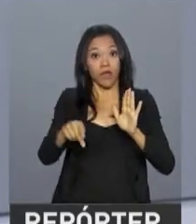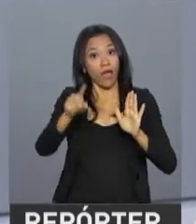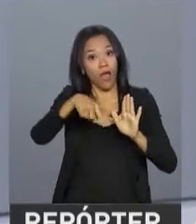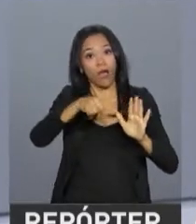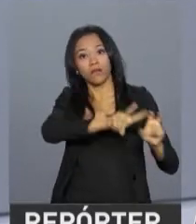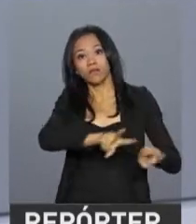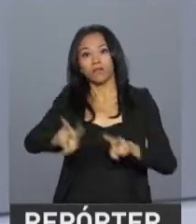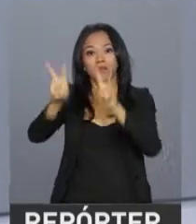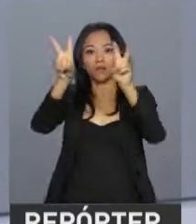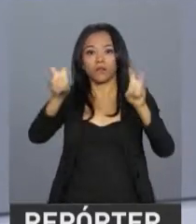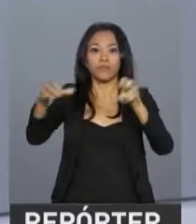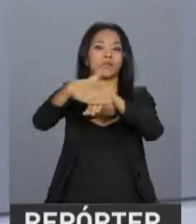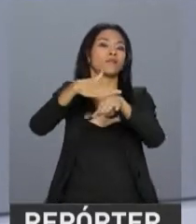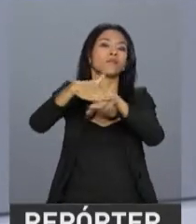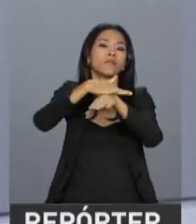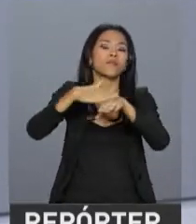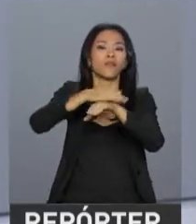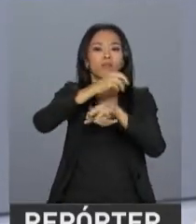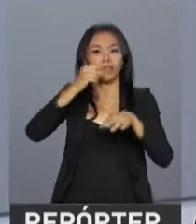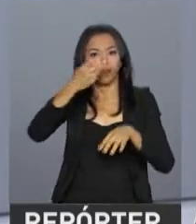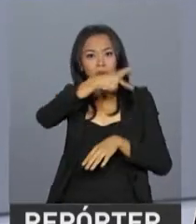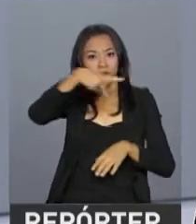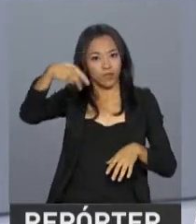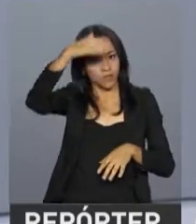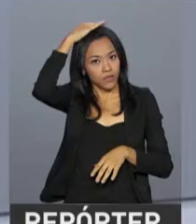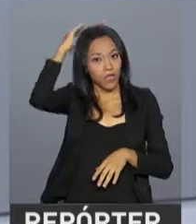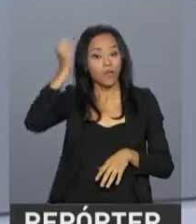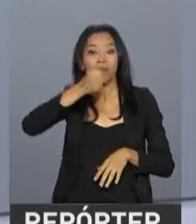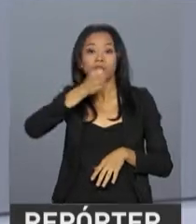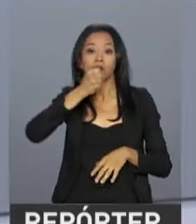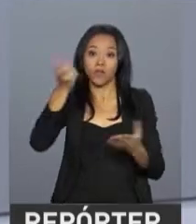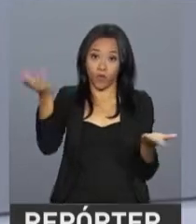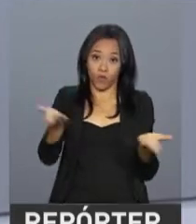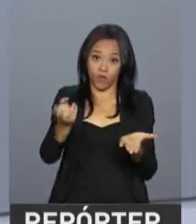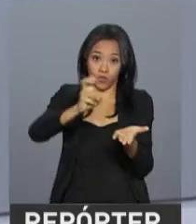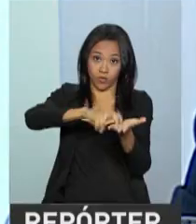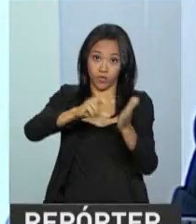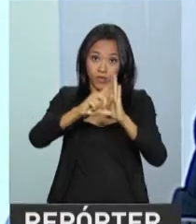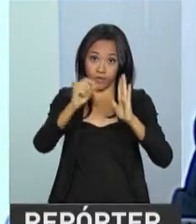entre o presidente Michel Temer e jornalistas nesta manhã no Palácio da Alvorada.